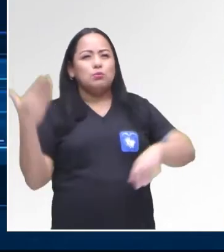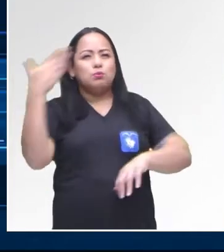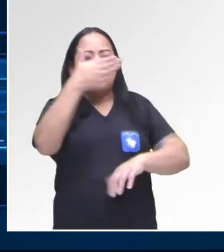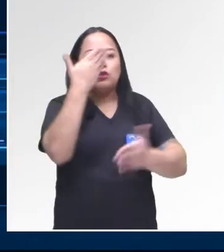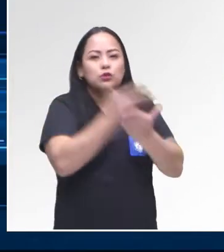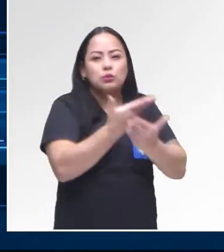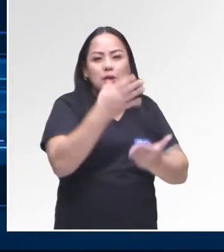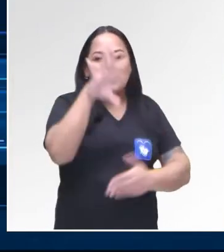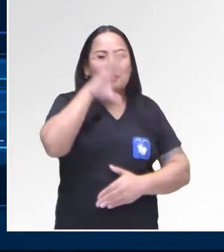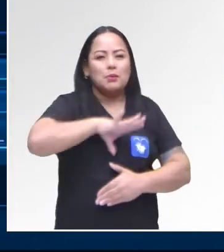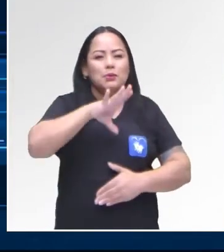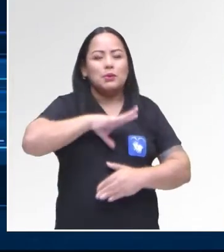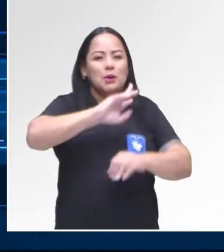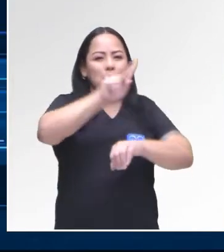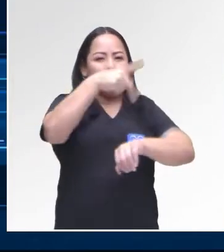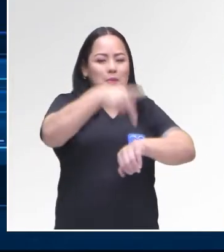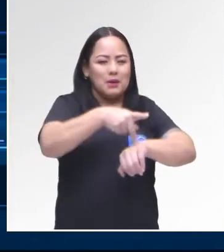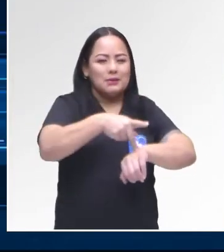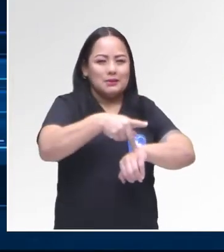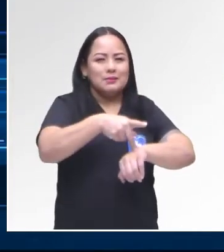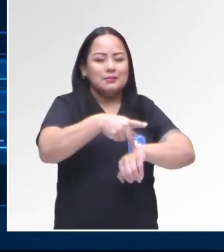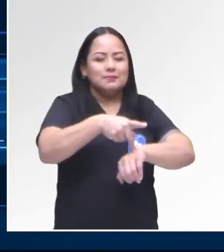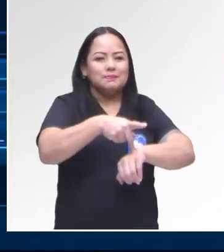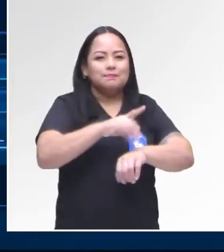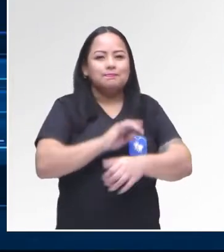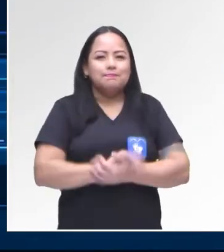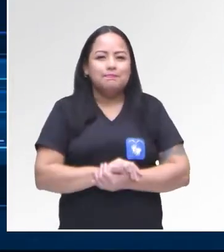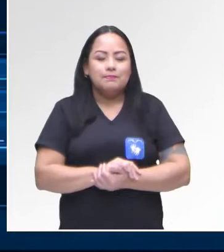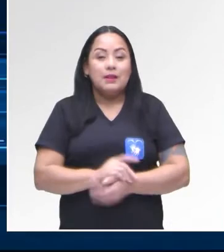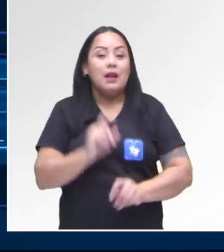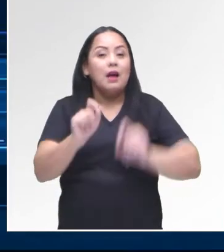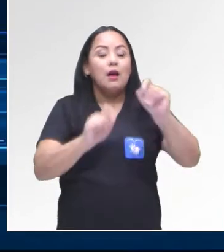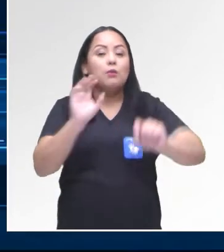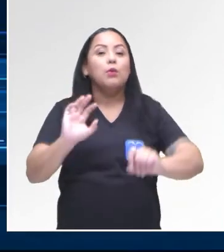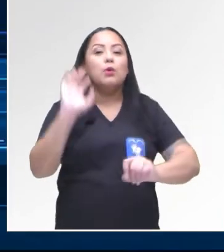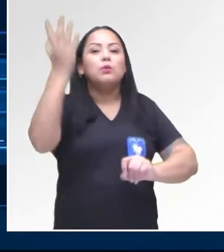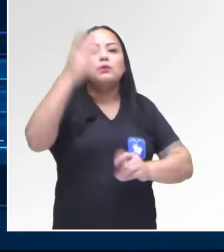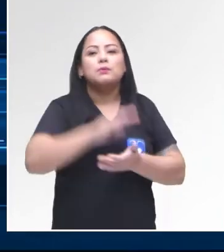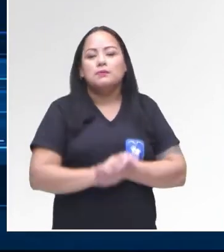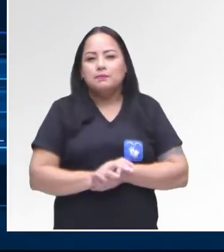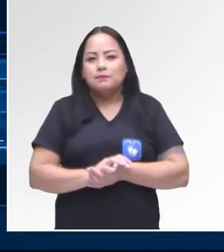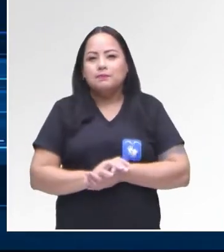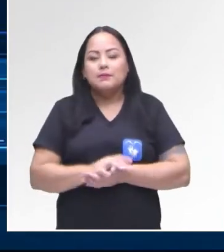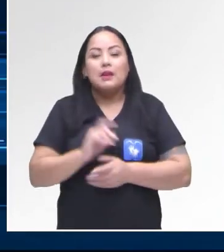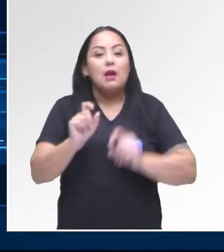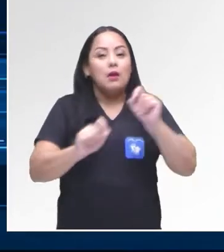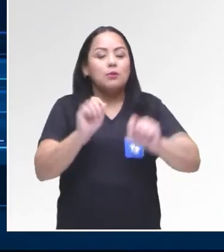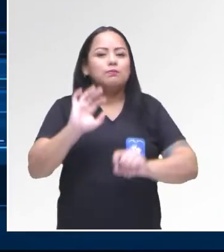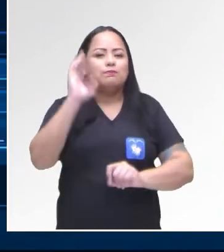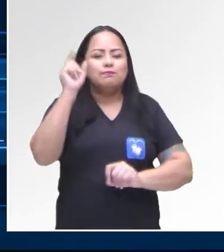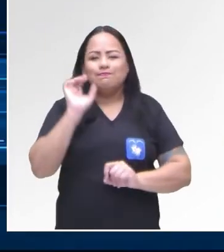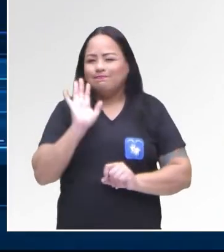também por isso. Eles iam estudar em Portugal. Aí o que acontecia? É o seguinte,